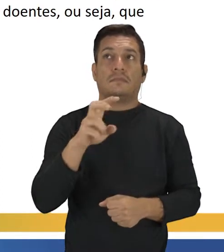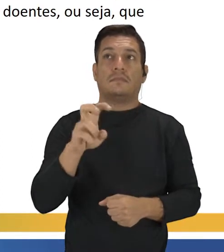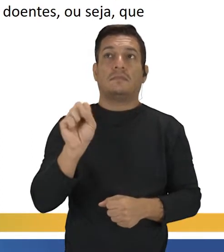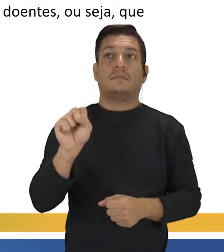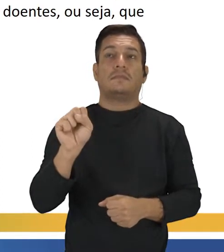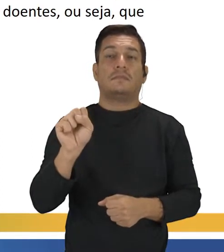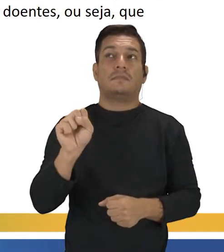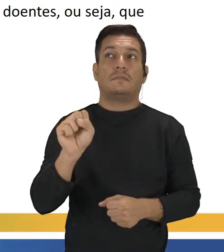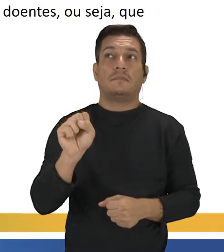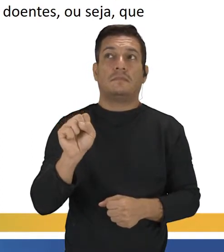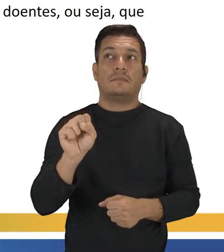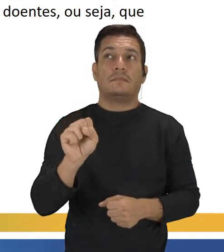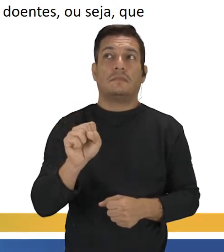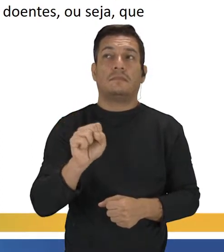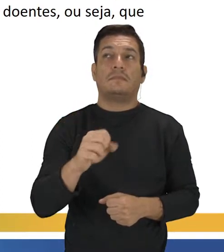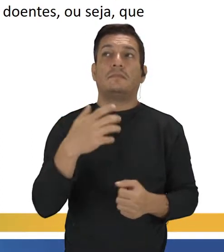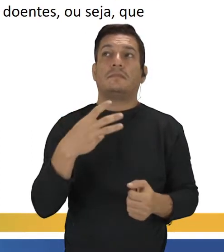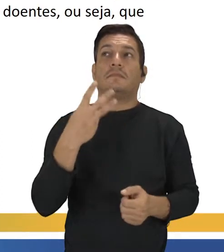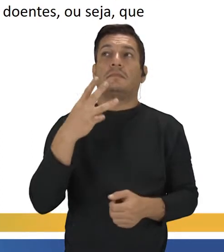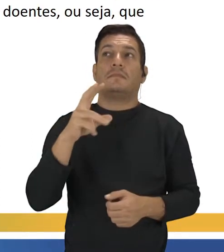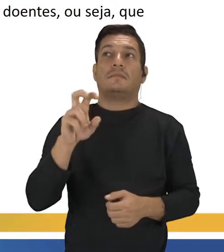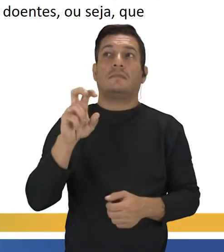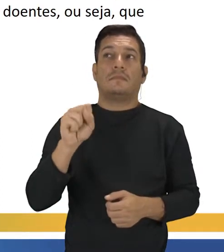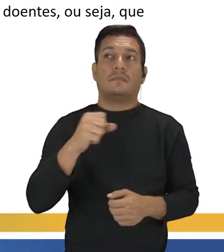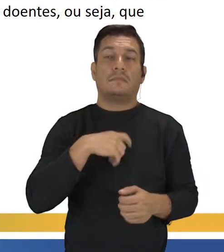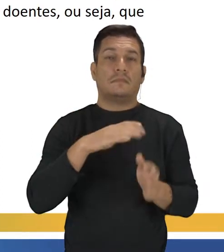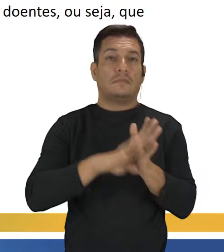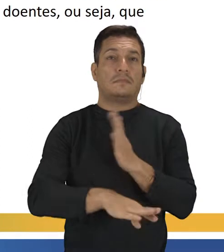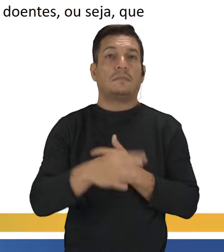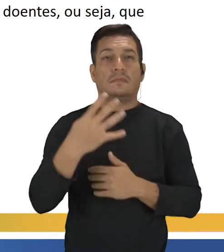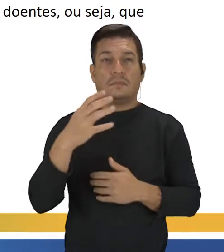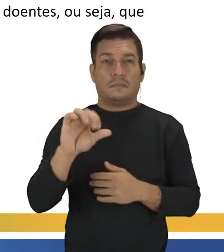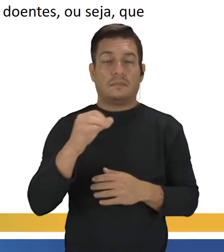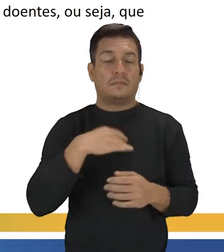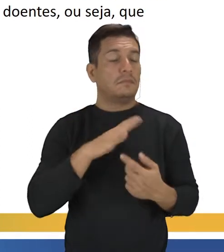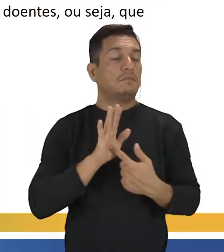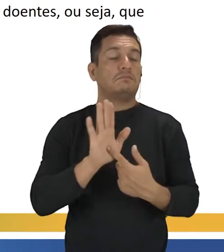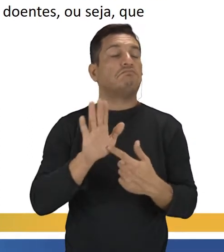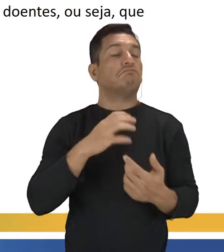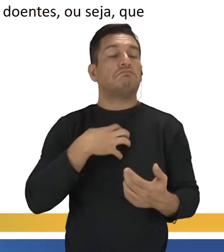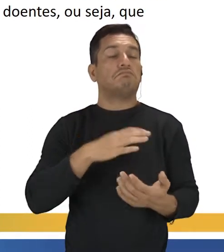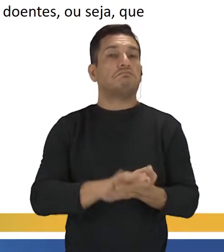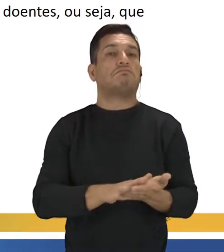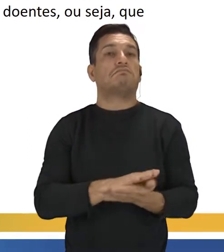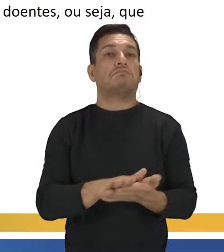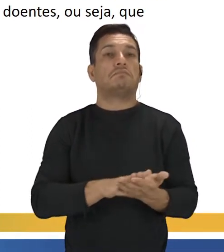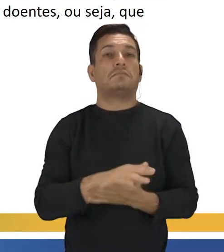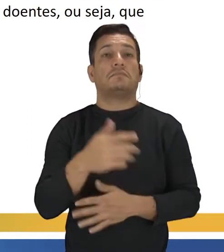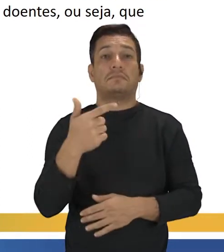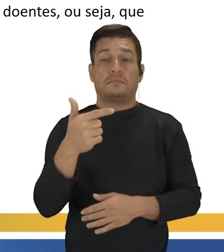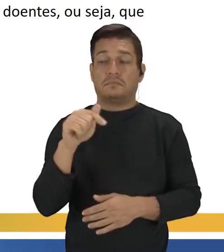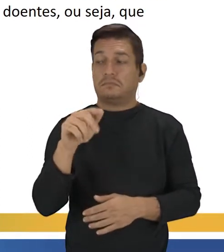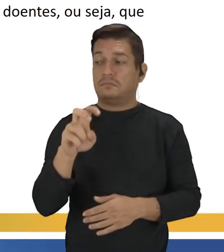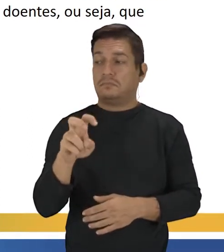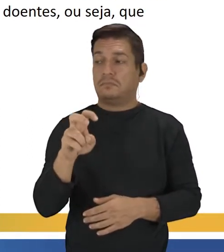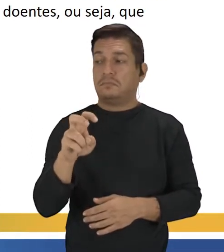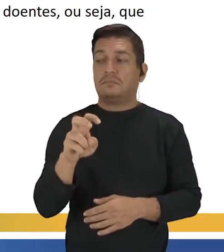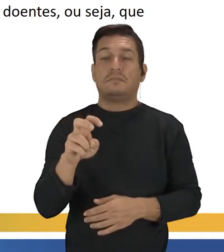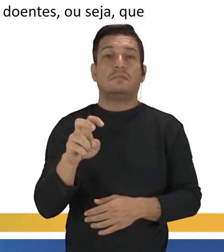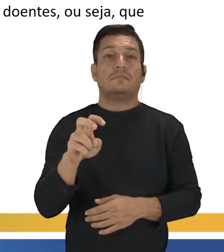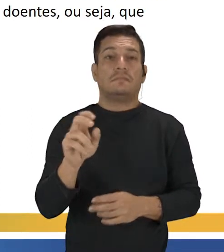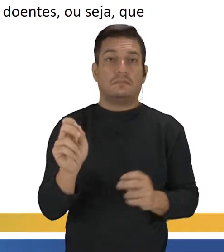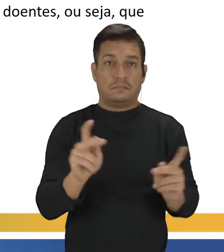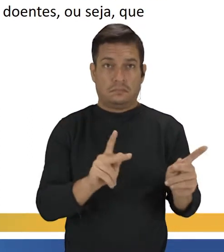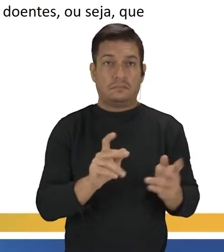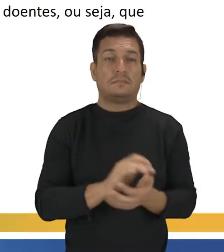358. Dessas 358, vamos tirar 49, que é o que não apresentaram sintomas, que dá o quê? 275,